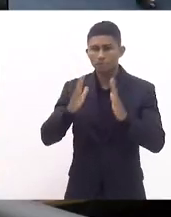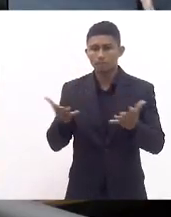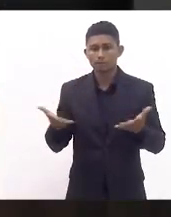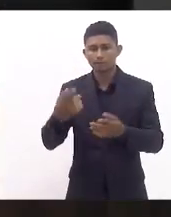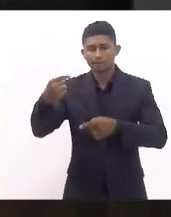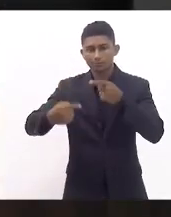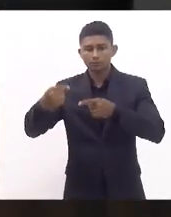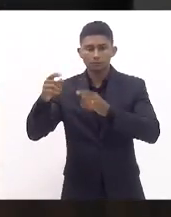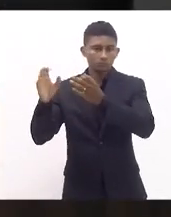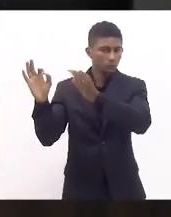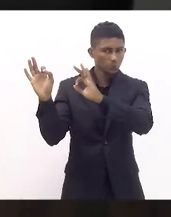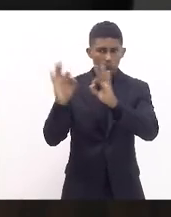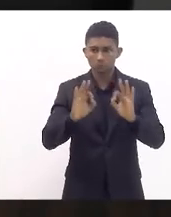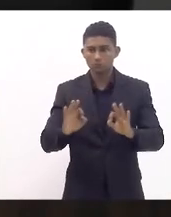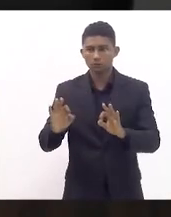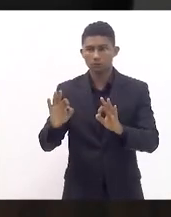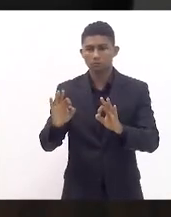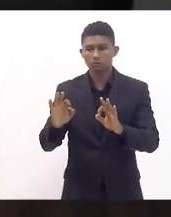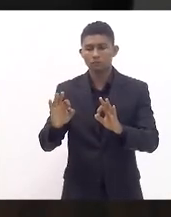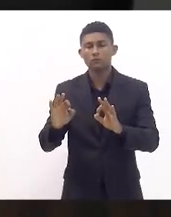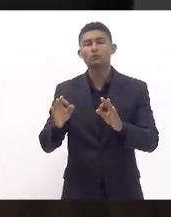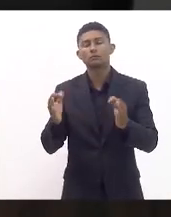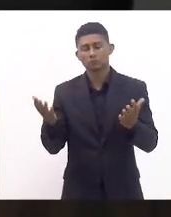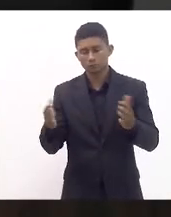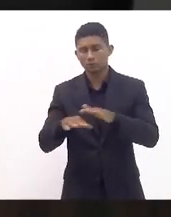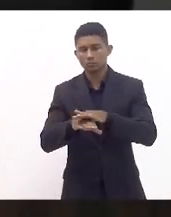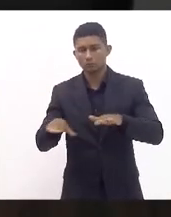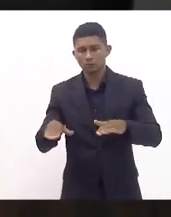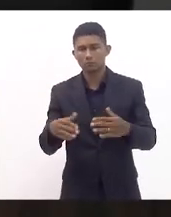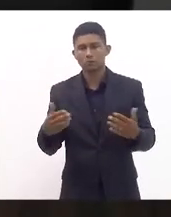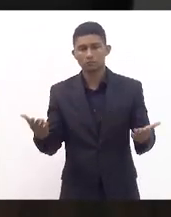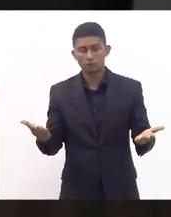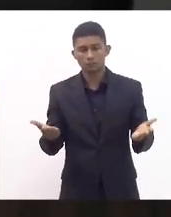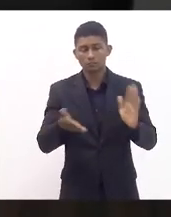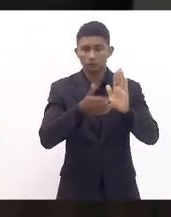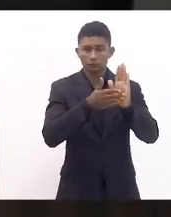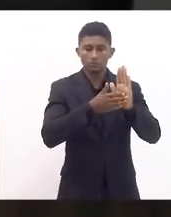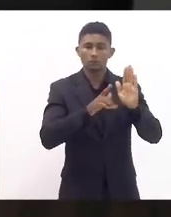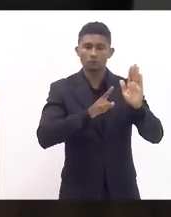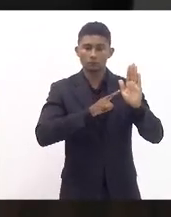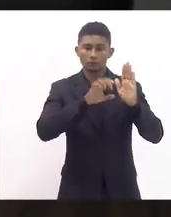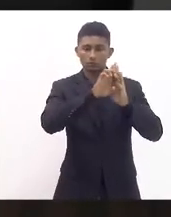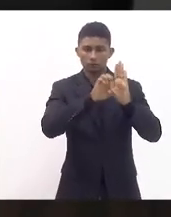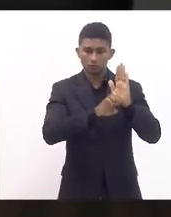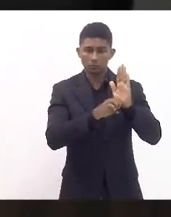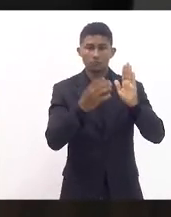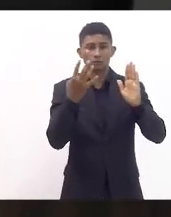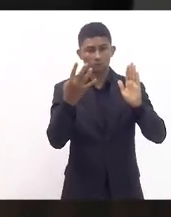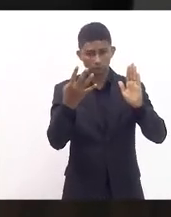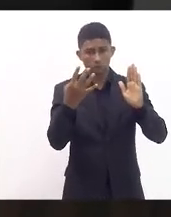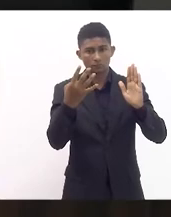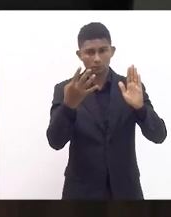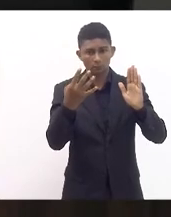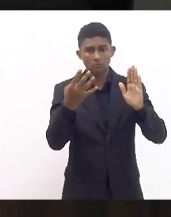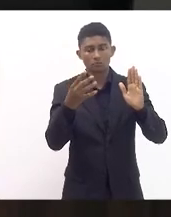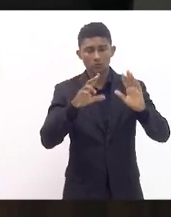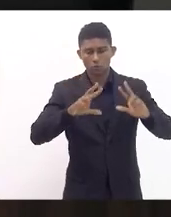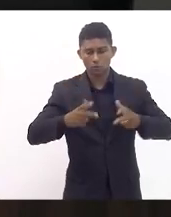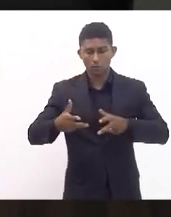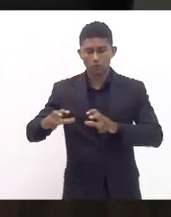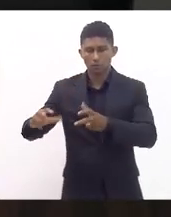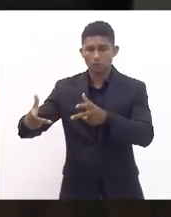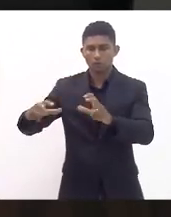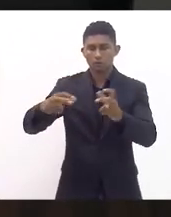não havendo quem queira discutir, encerra a discussão. O presente proposta recebeu 4 emendas, retorna às